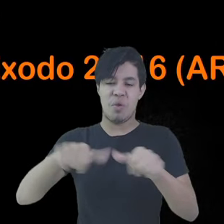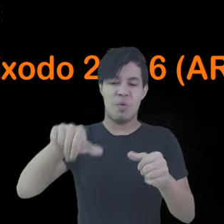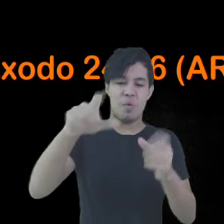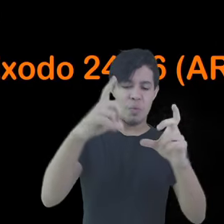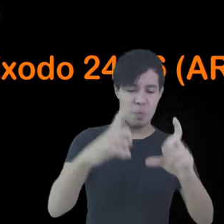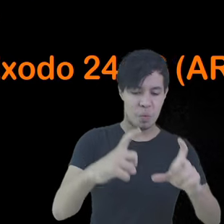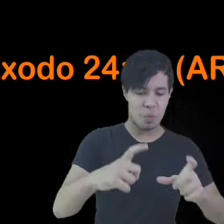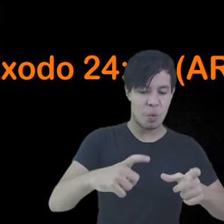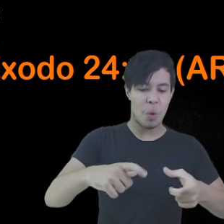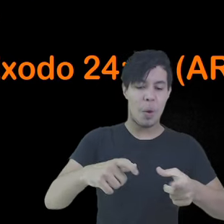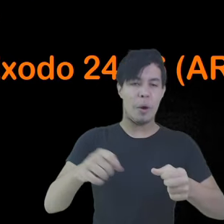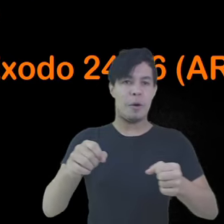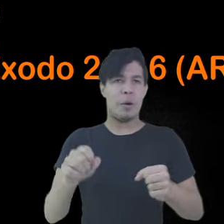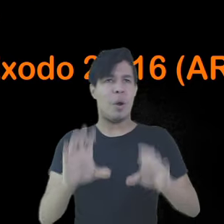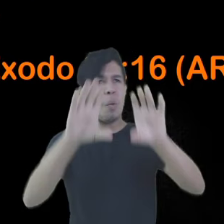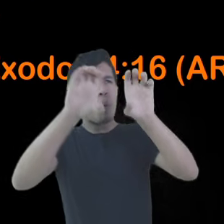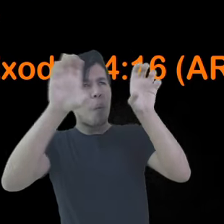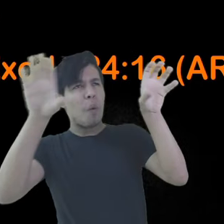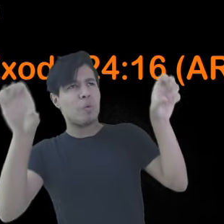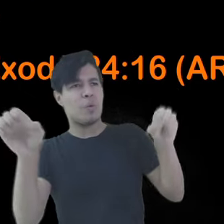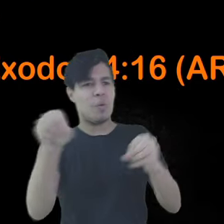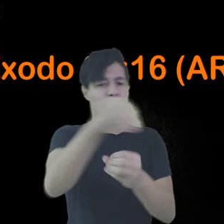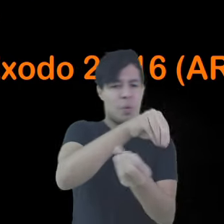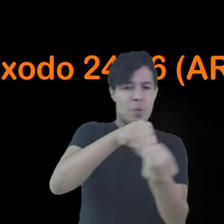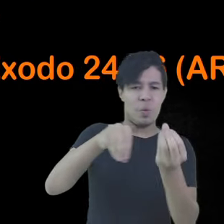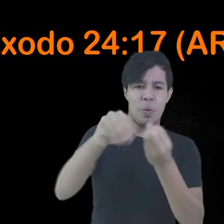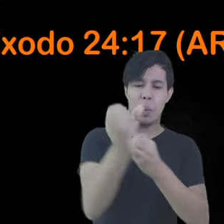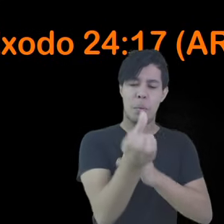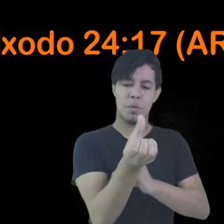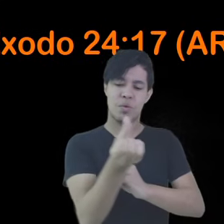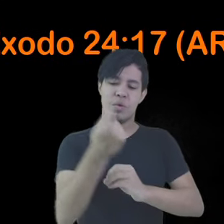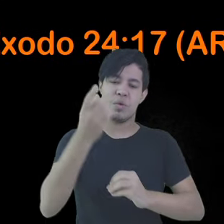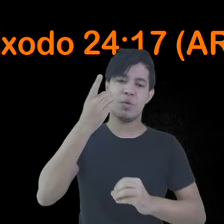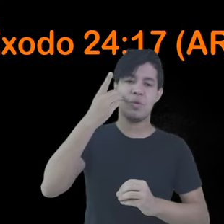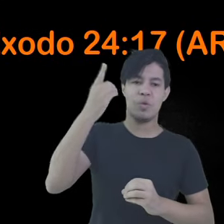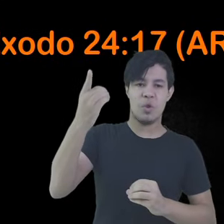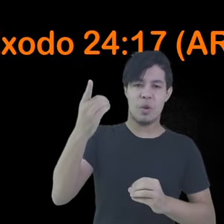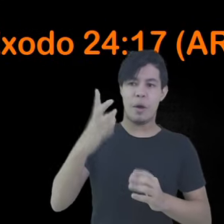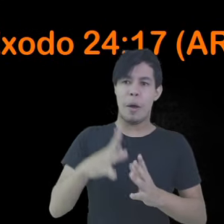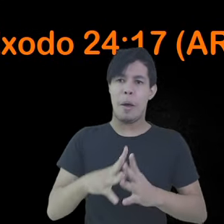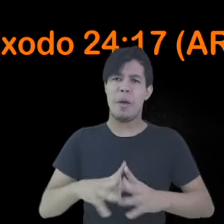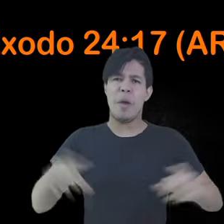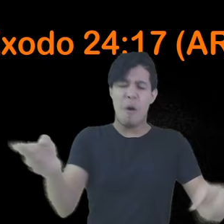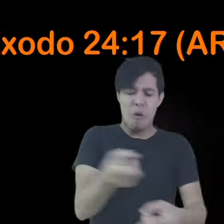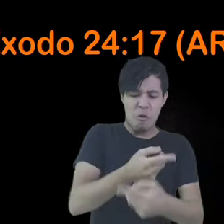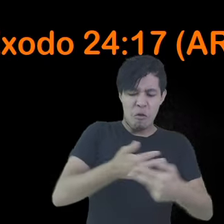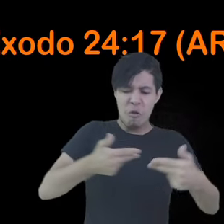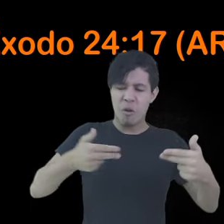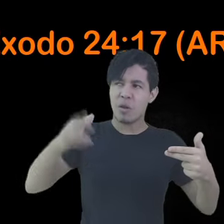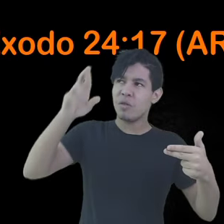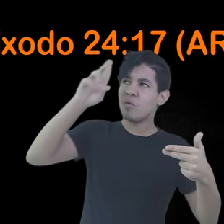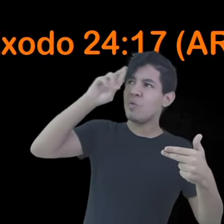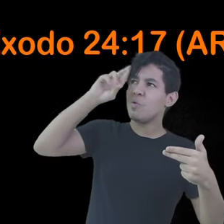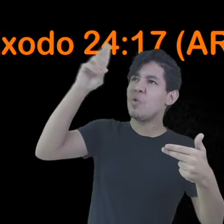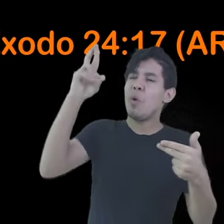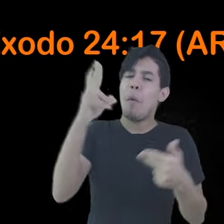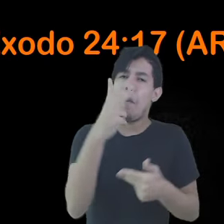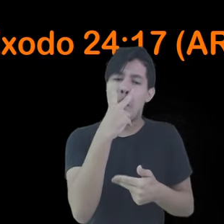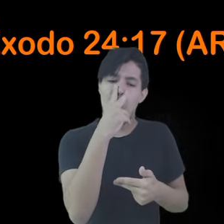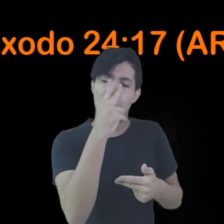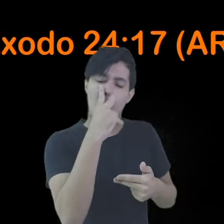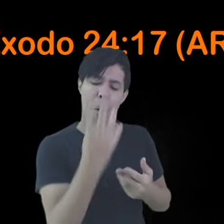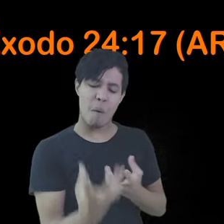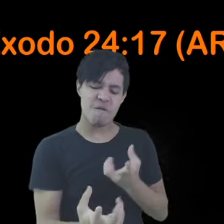por 6 dias. No sétimo dia, do meio da nuvem, chamou o Senhor a Moisés. E o aspecto da glória do Senhor era como fogo